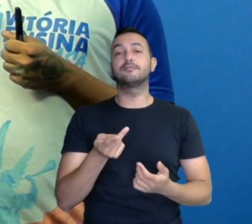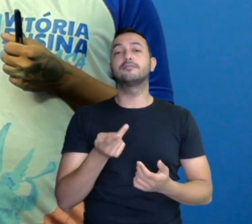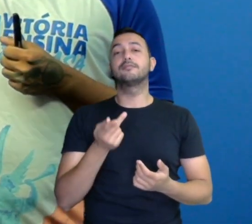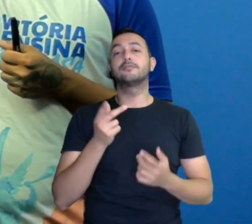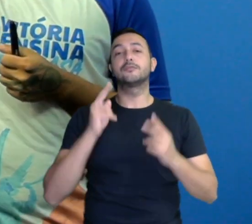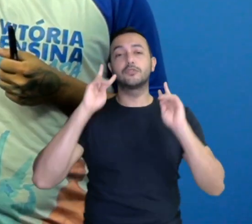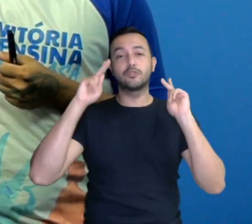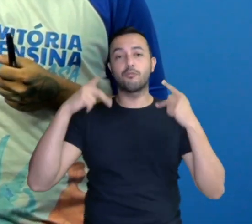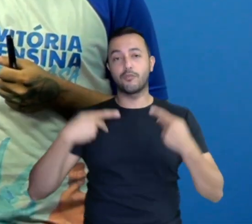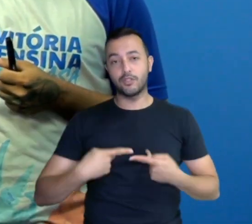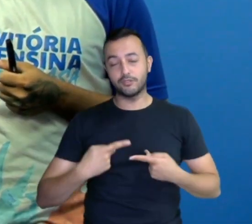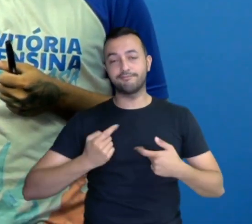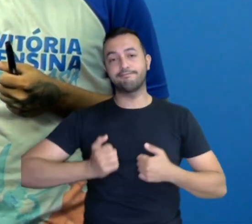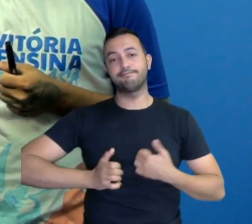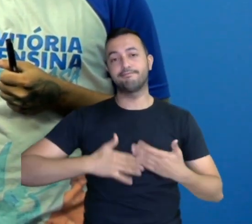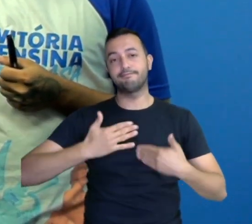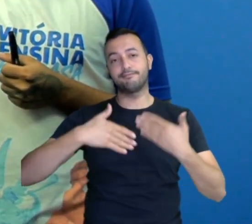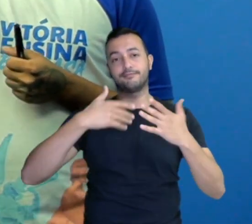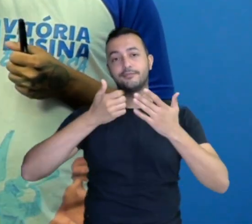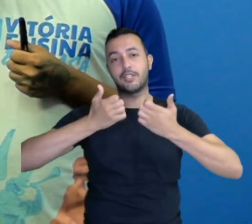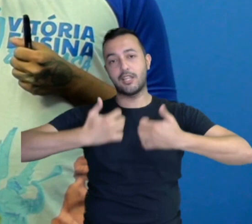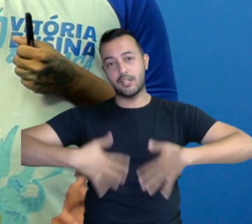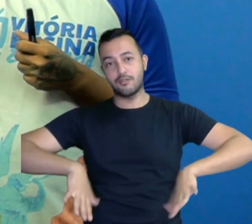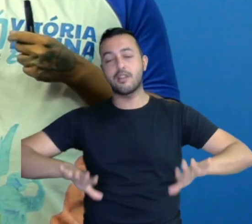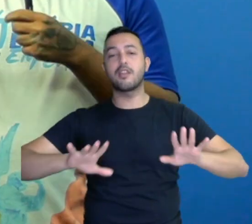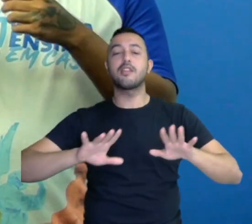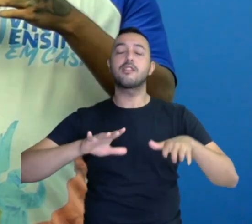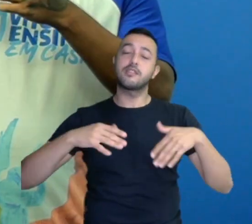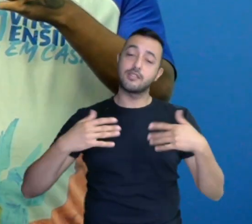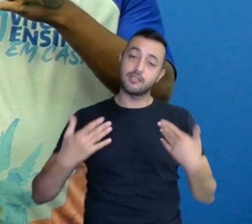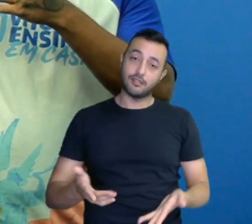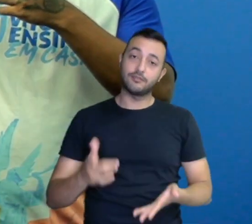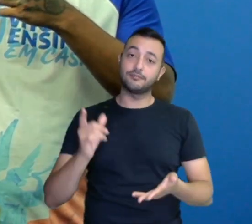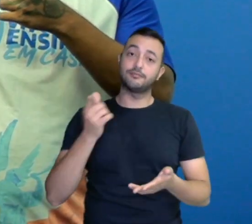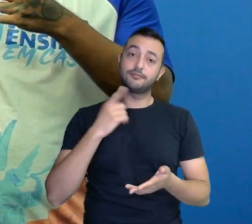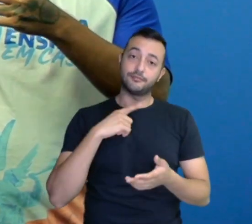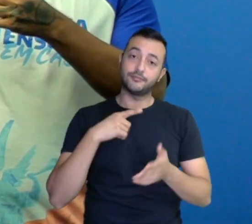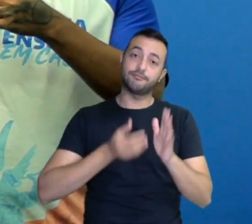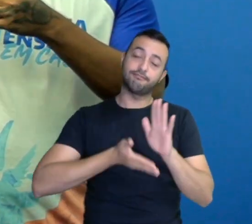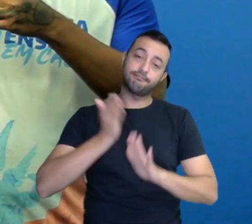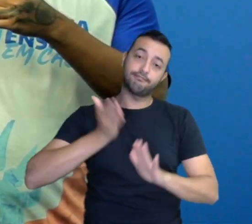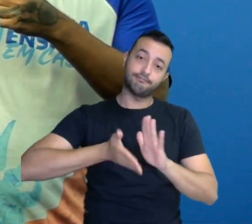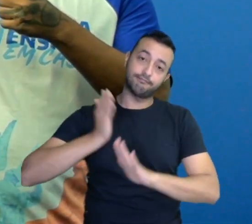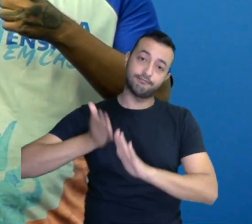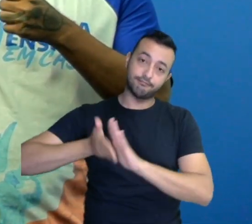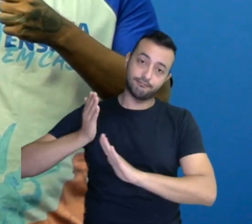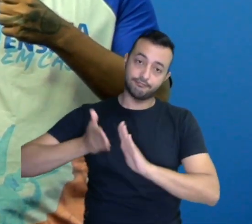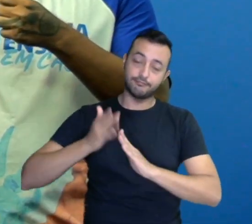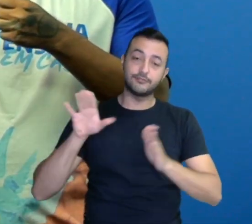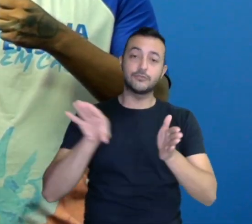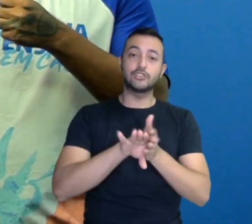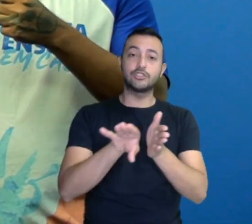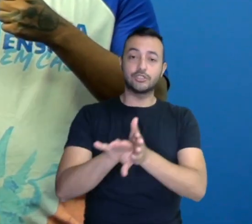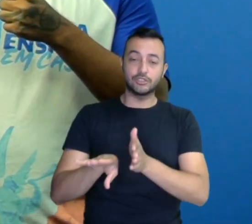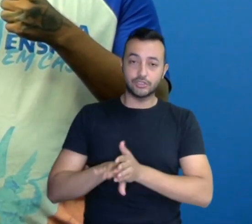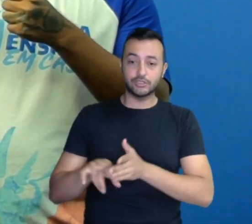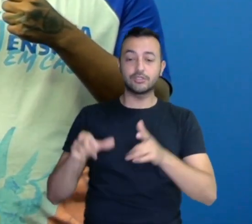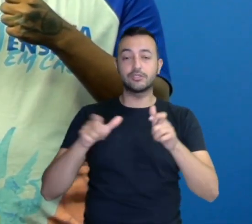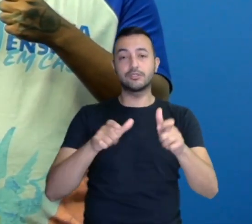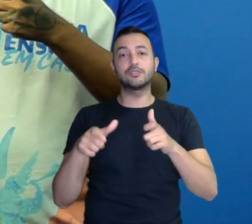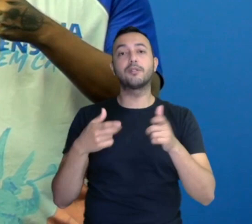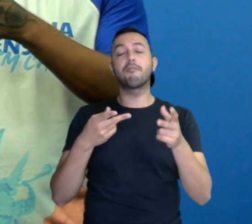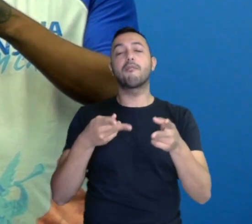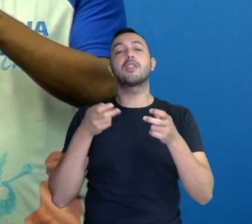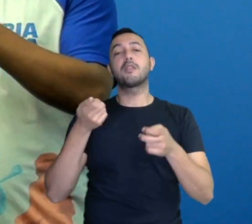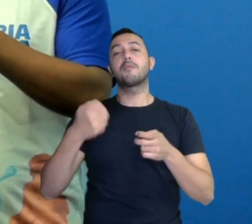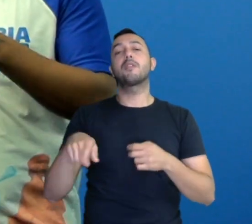o ser humano, quando ele se desenvolve na natureza, e aí ele vai fazendo viagens, vai chegando a determinados territórios, e ele percebe